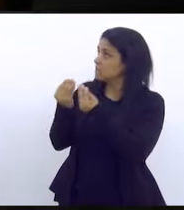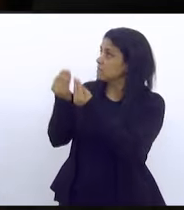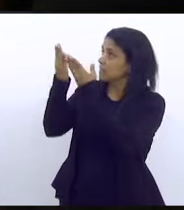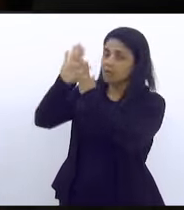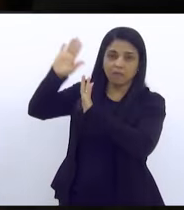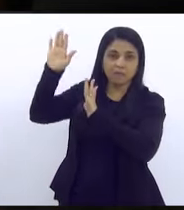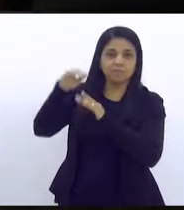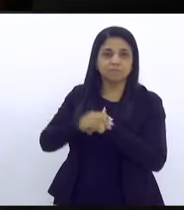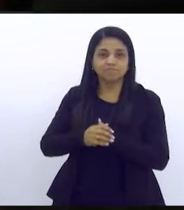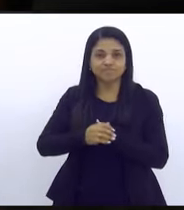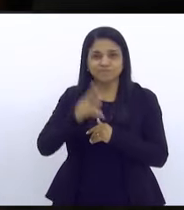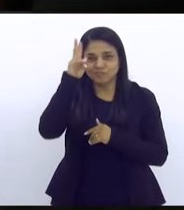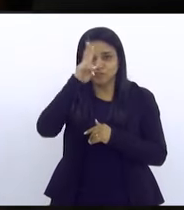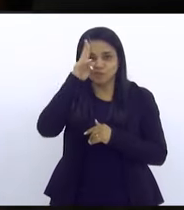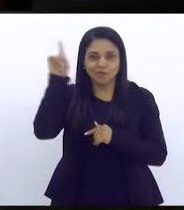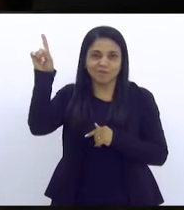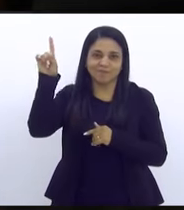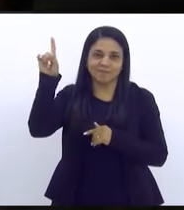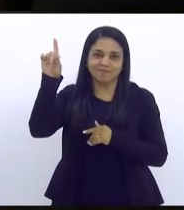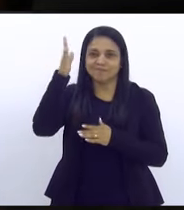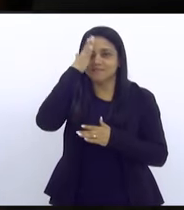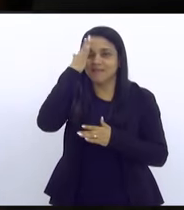ele. Eu vou ganhar um papel.